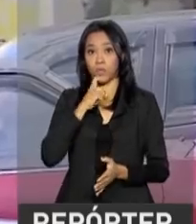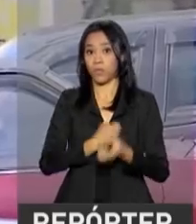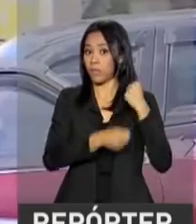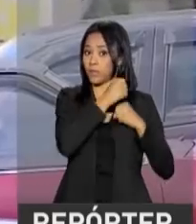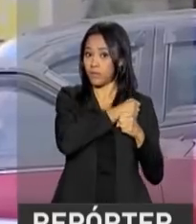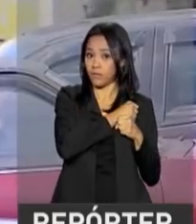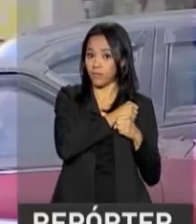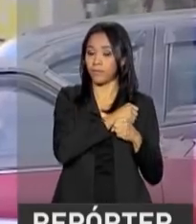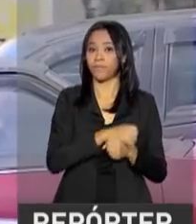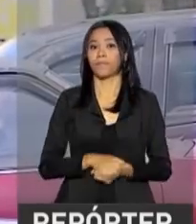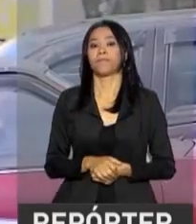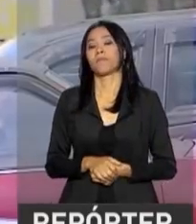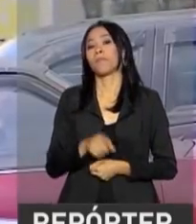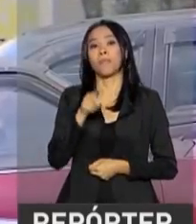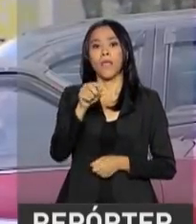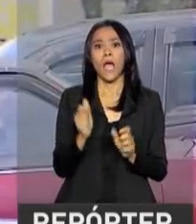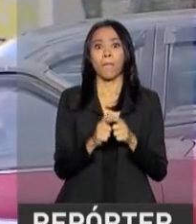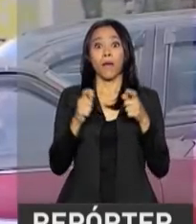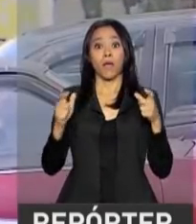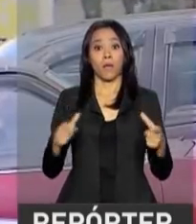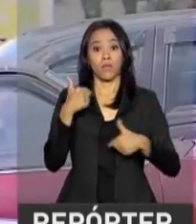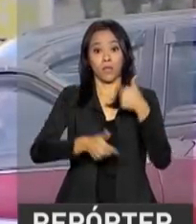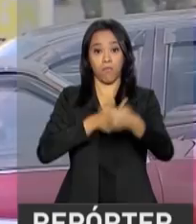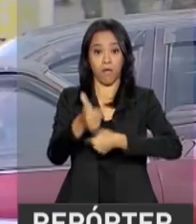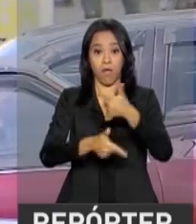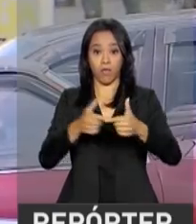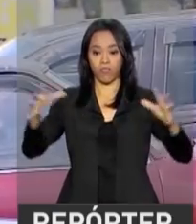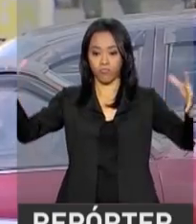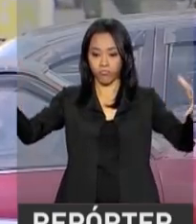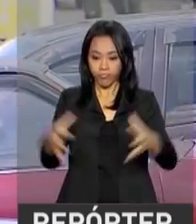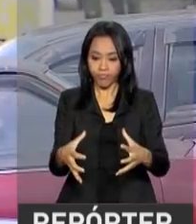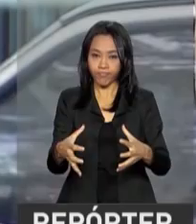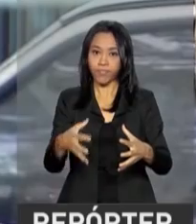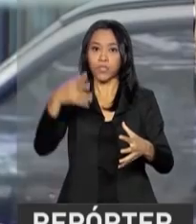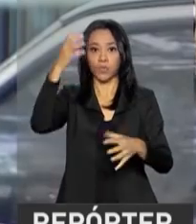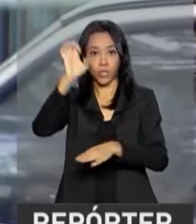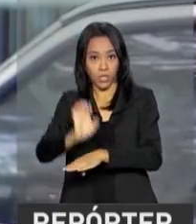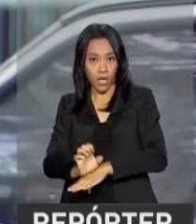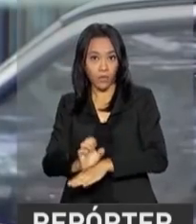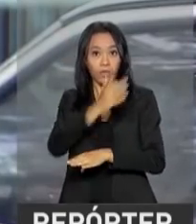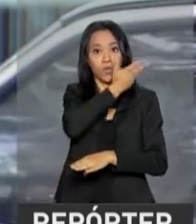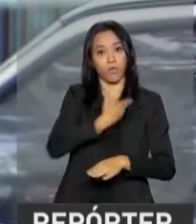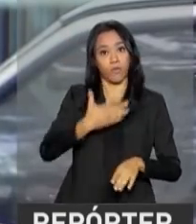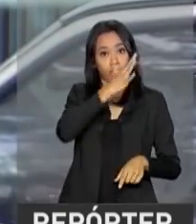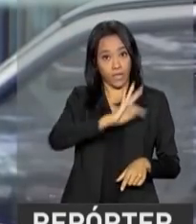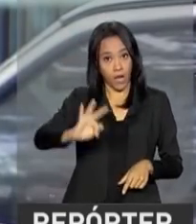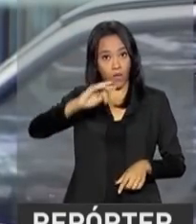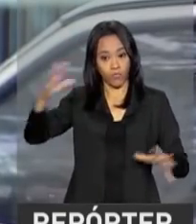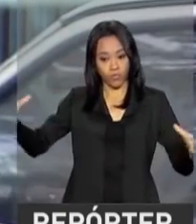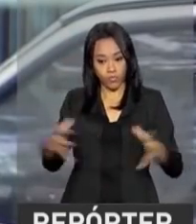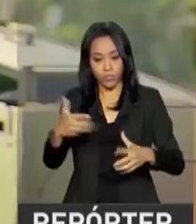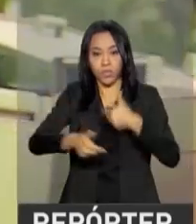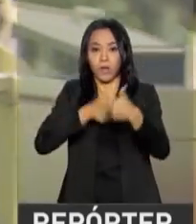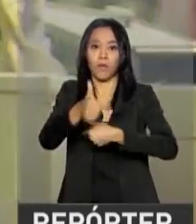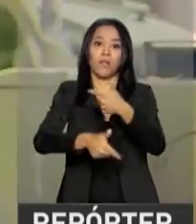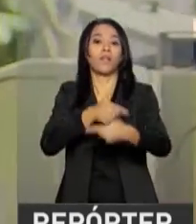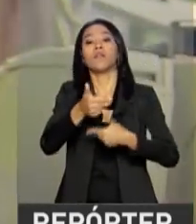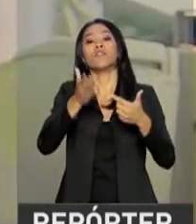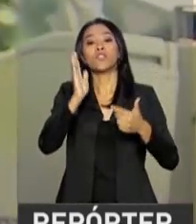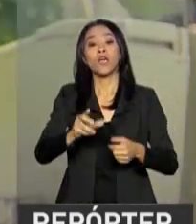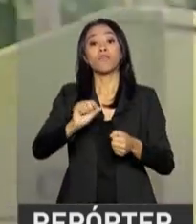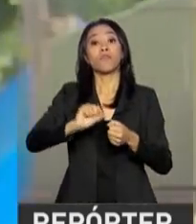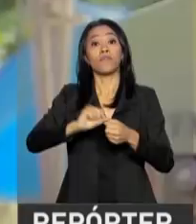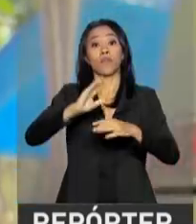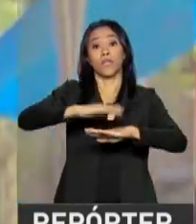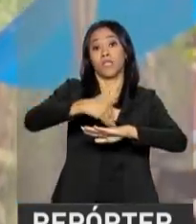a maior operação integrada entre as forças de segurança estadual e federal no rio de janeiro foi realizada nas divisas